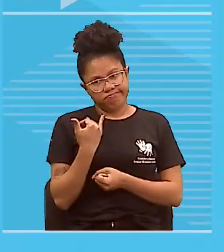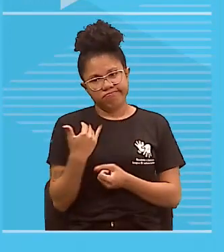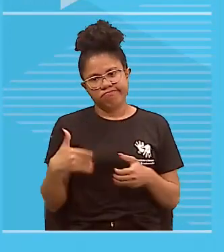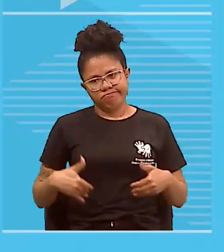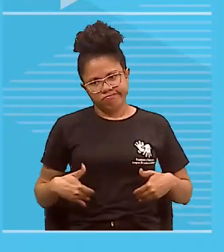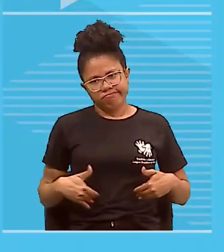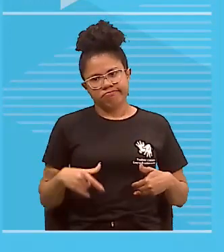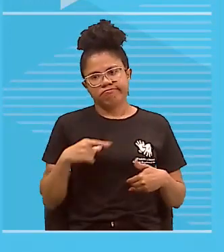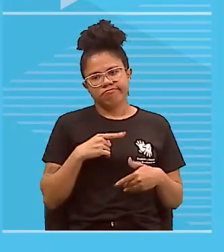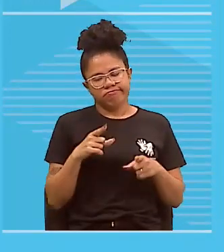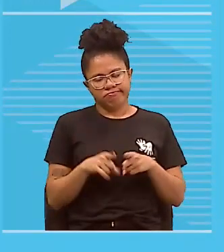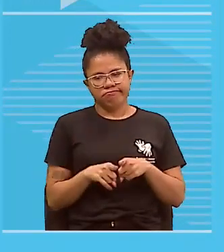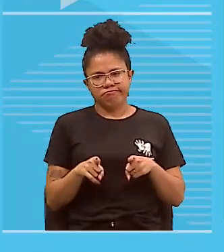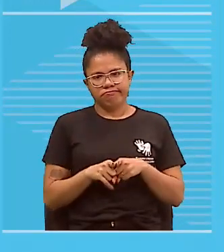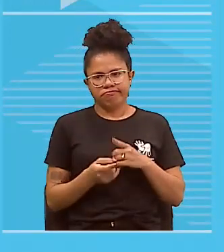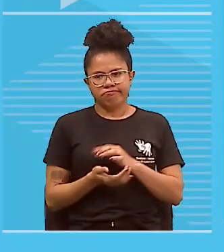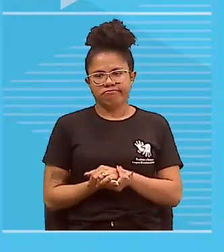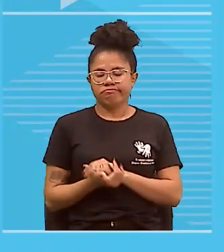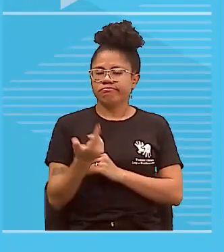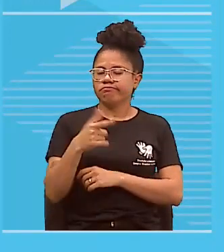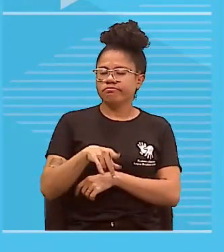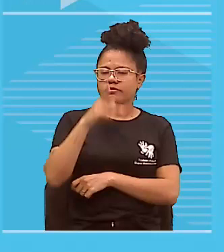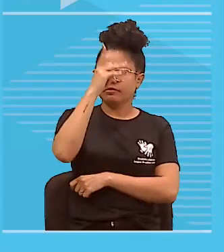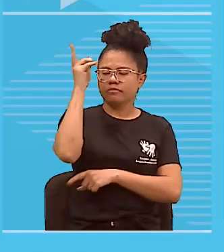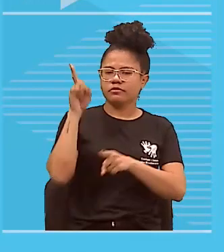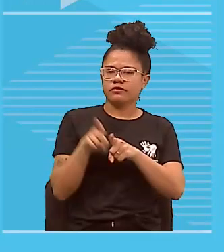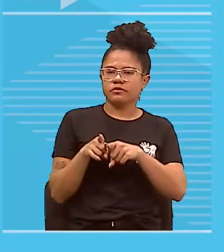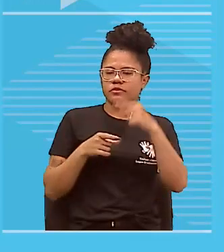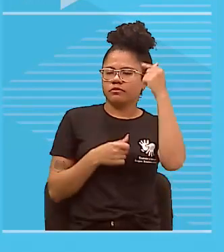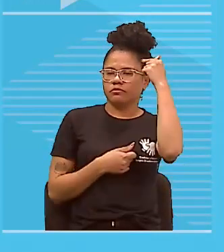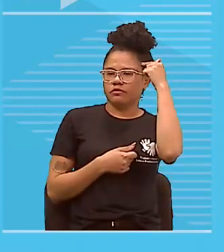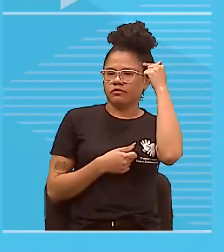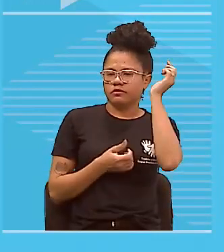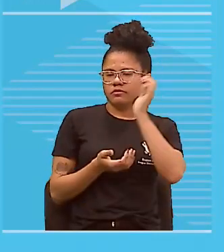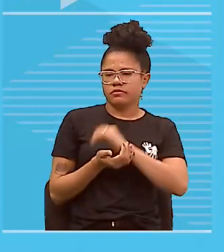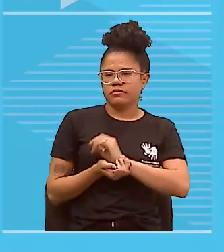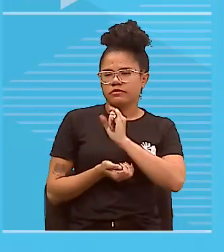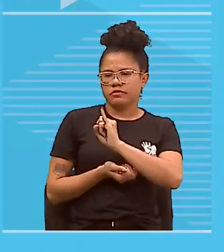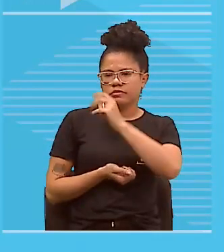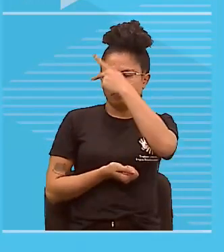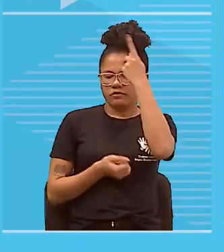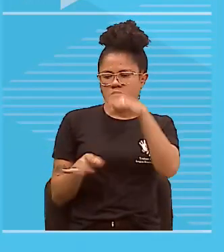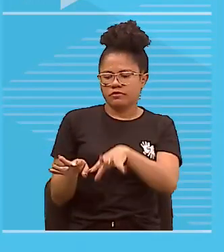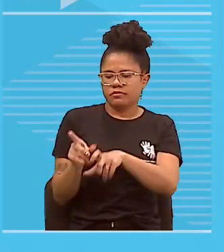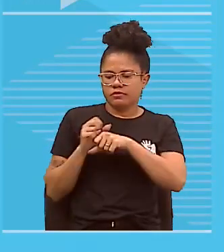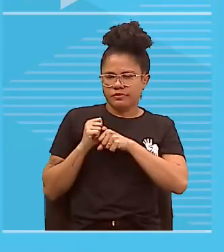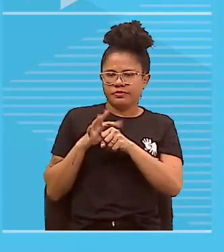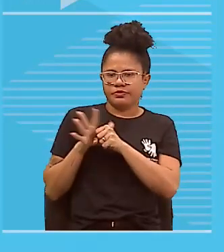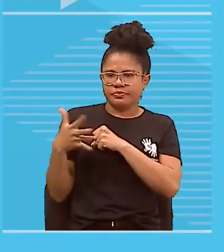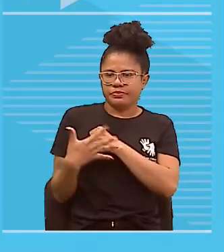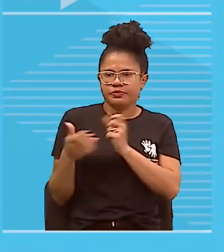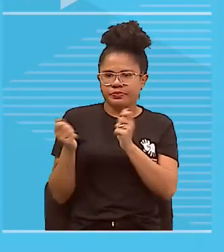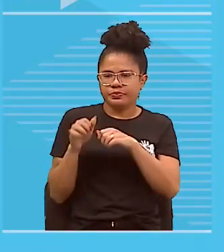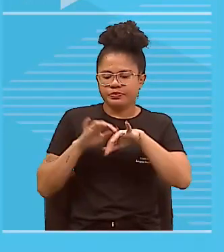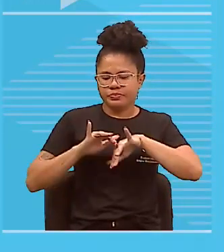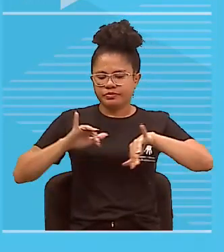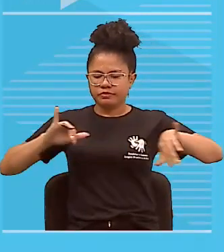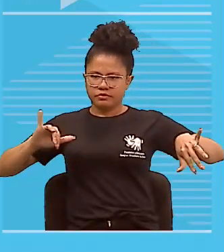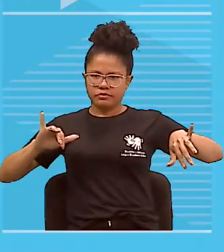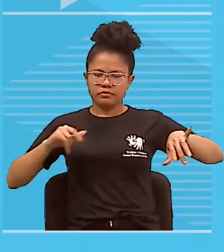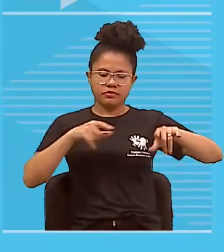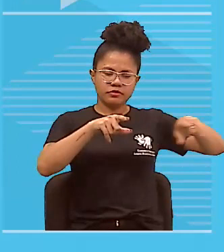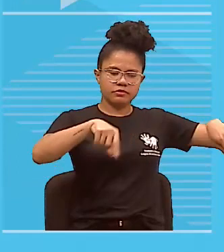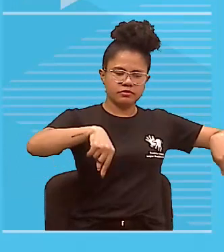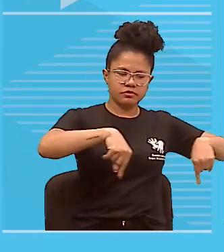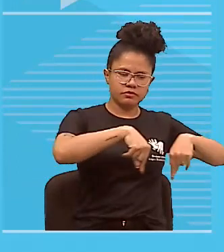Isso existiu. Outras pessoas que disseram assim: ah, quando uma pessoa pega a Covid, tem que isolar ela no cômodo da